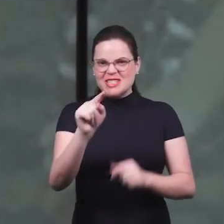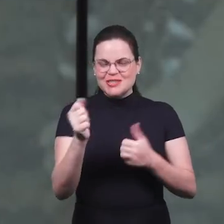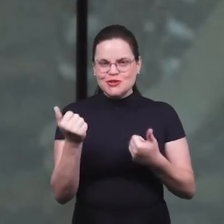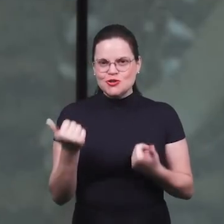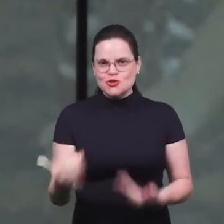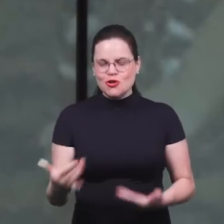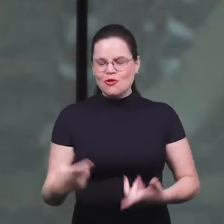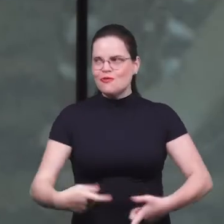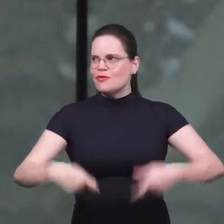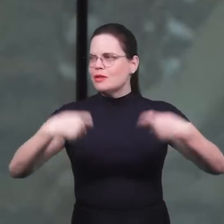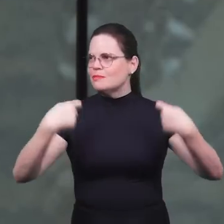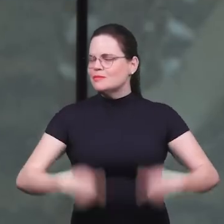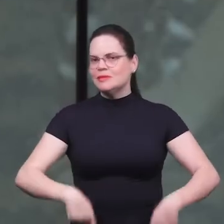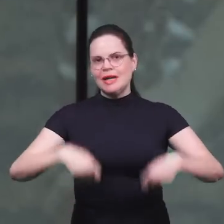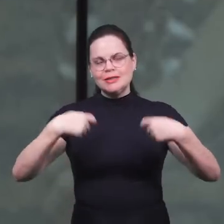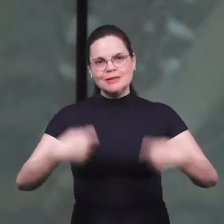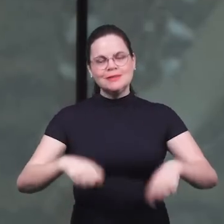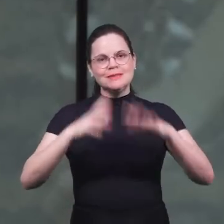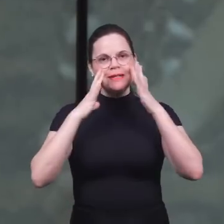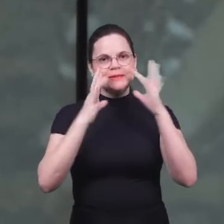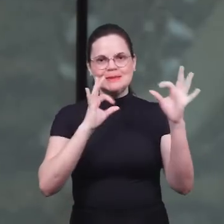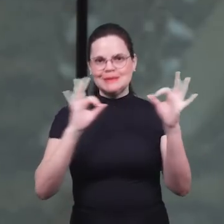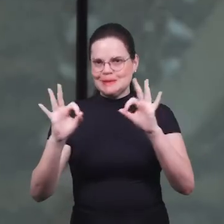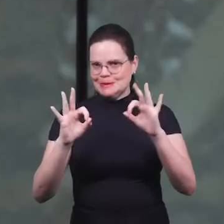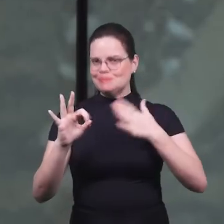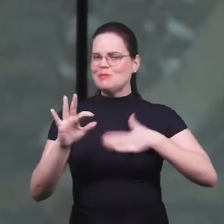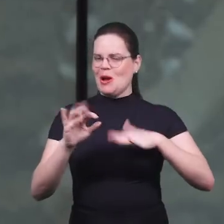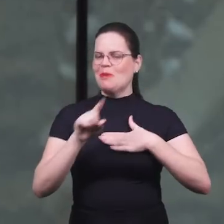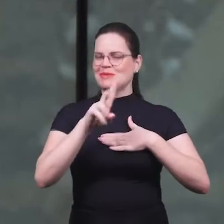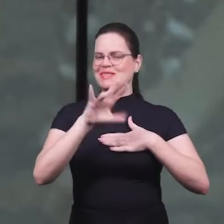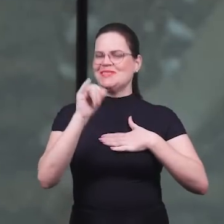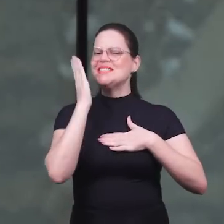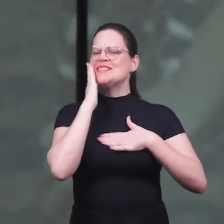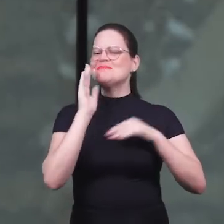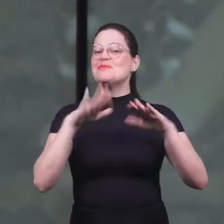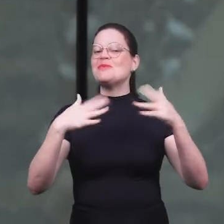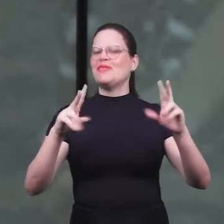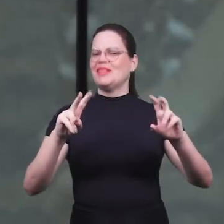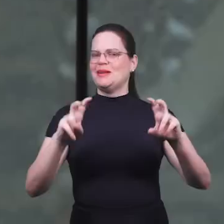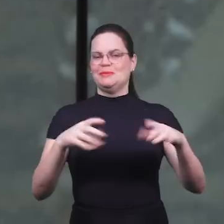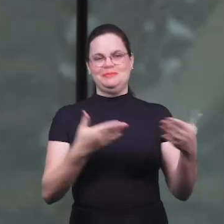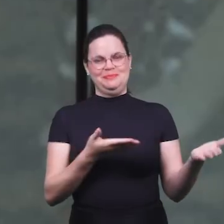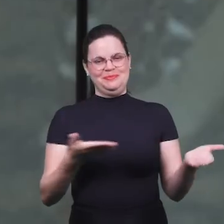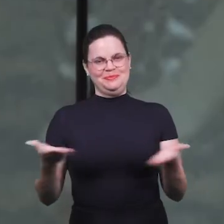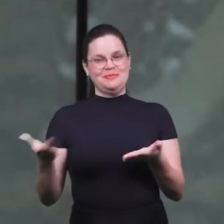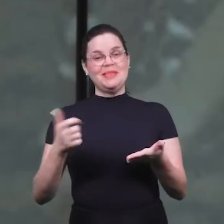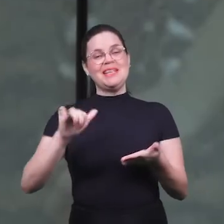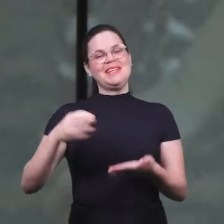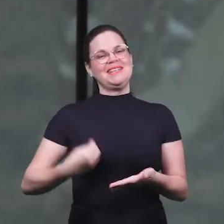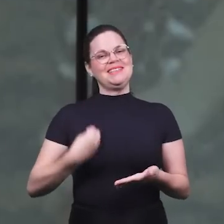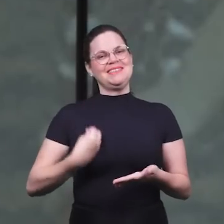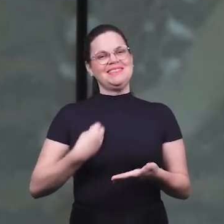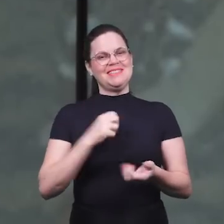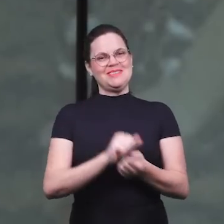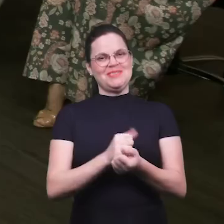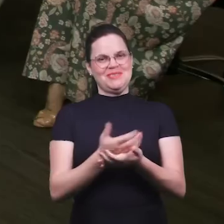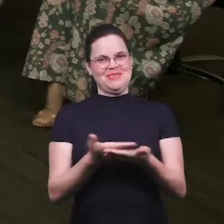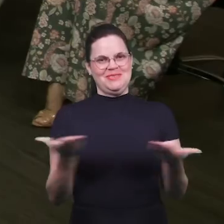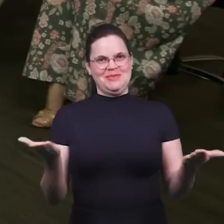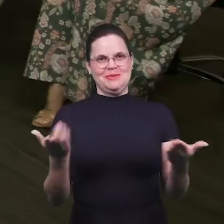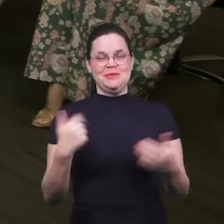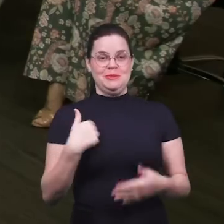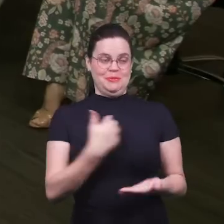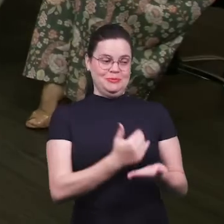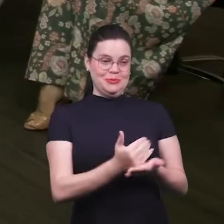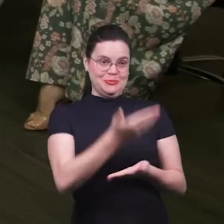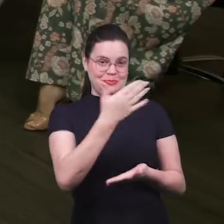importantíssimo, é necessário. Daqui a pouquinho você vai saber qual o tema que é, tá? Mas agora você vai saber quem é que está aqui no estúdio. E aqui eu